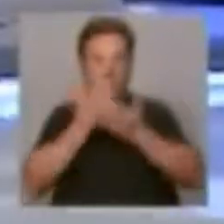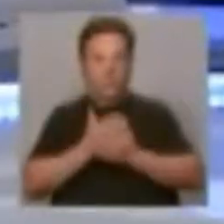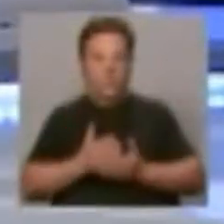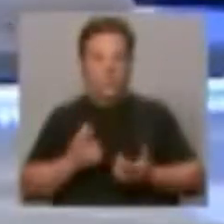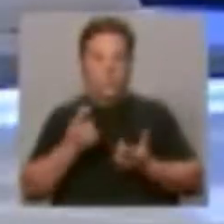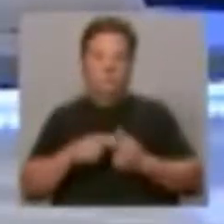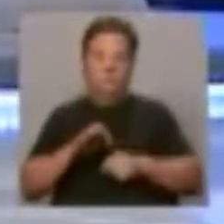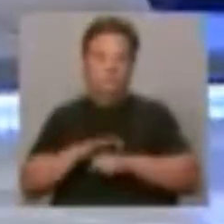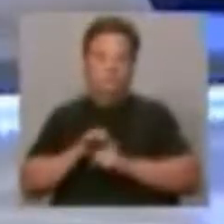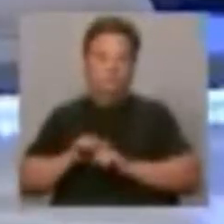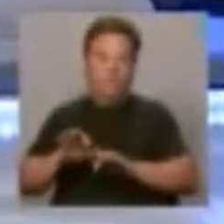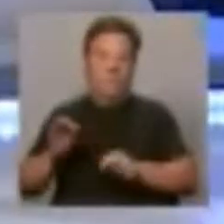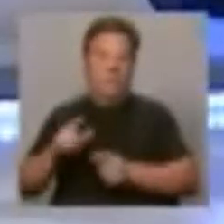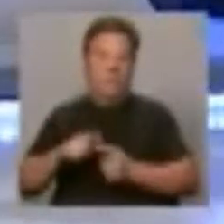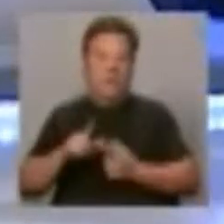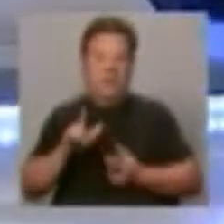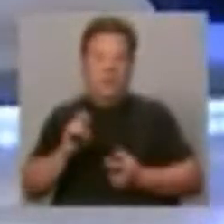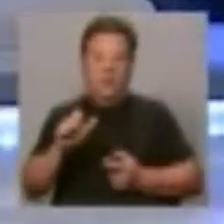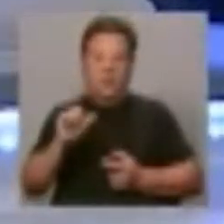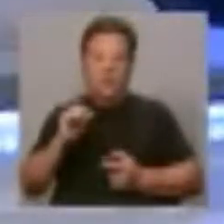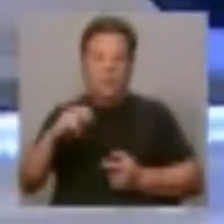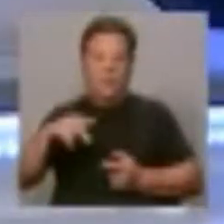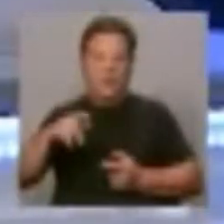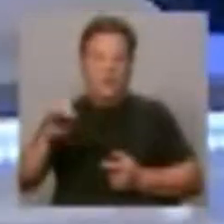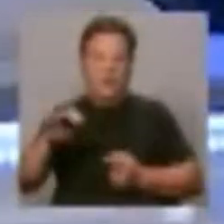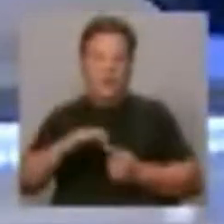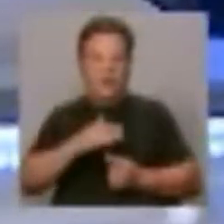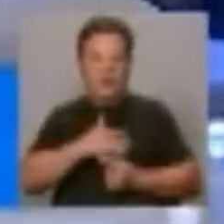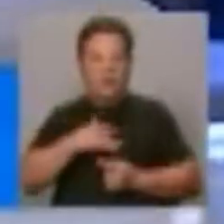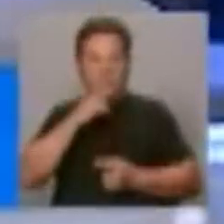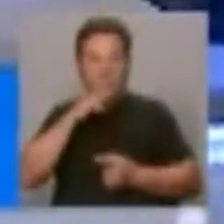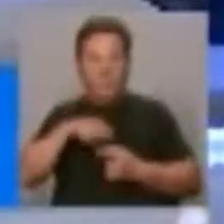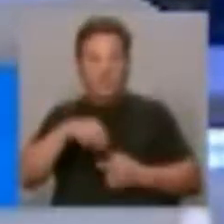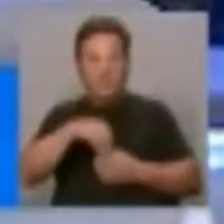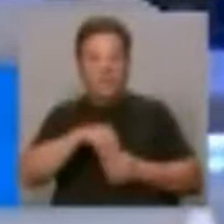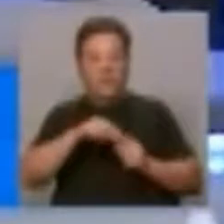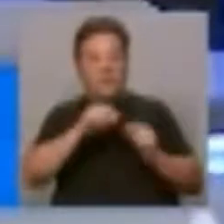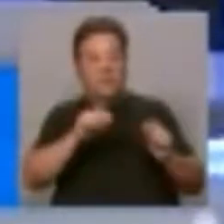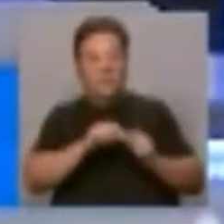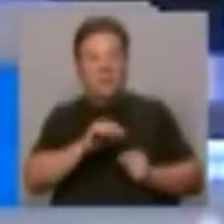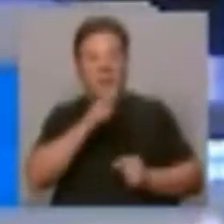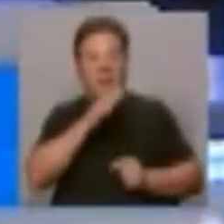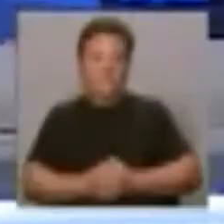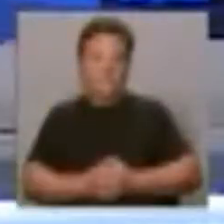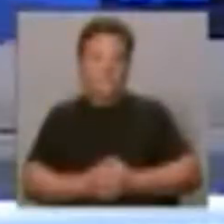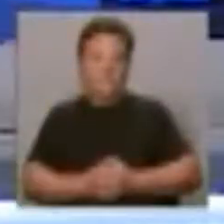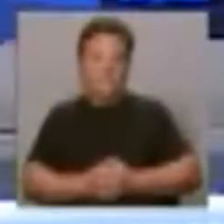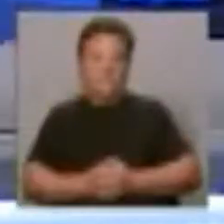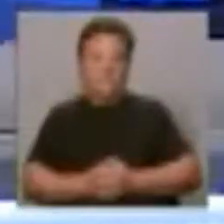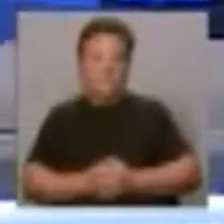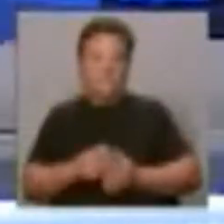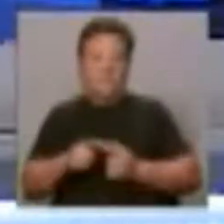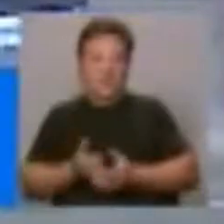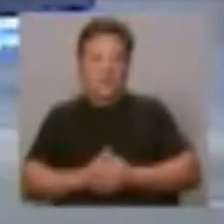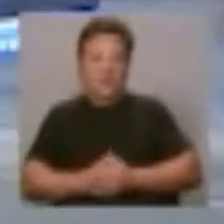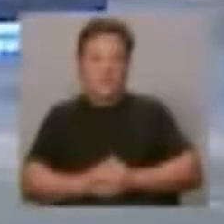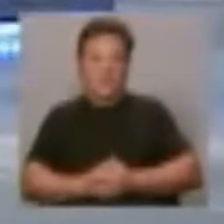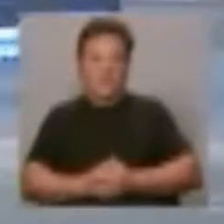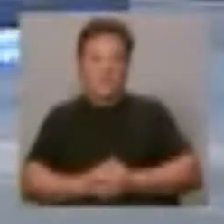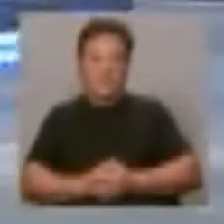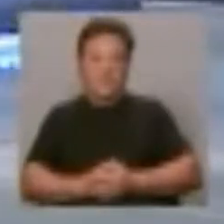Há um surto de legionela. O foco poderá estar no circuito de água do Hospital São Francisco. O Filipe Canhoto Ribeiro